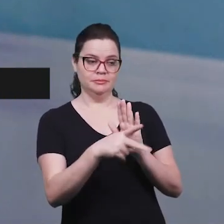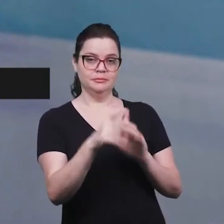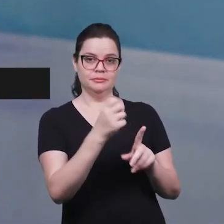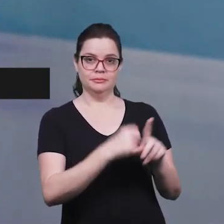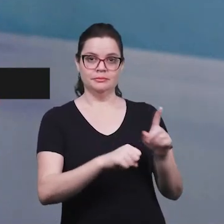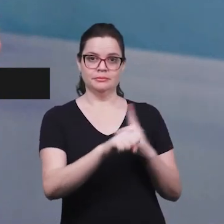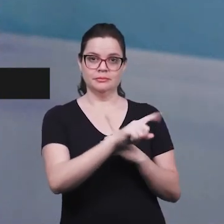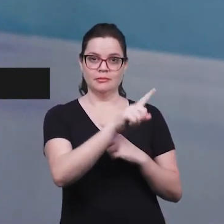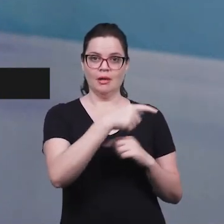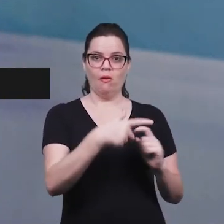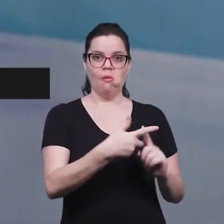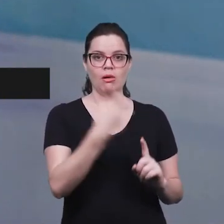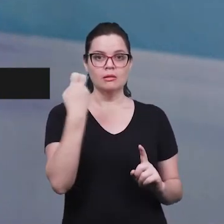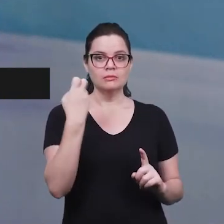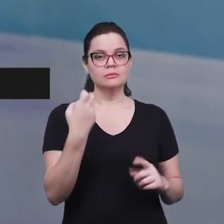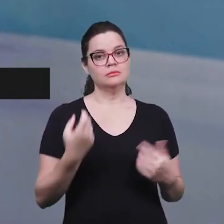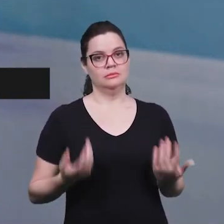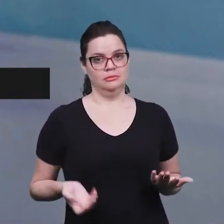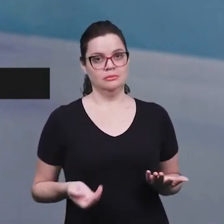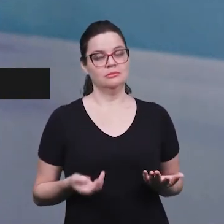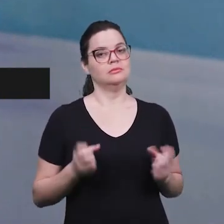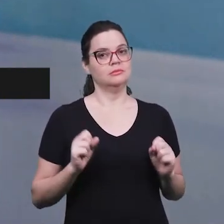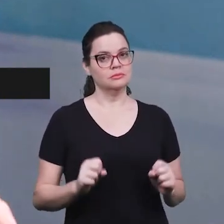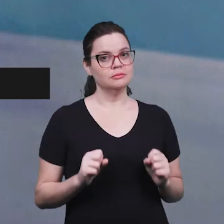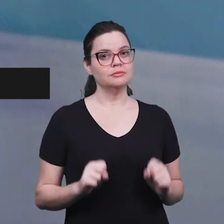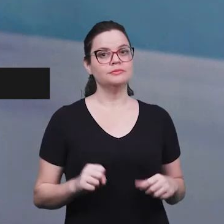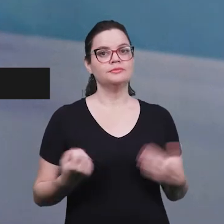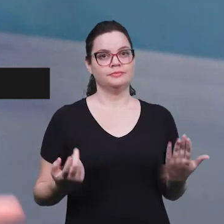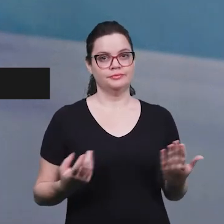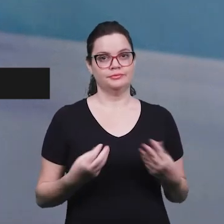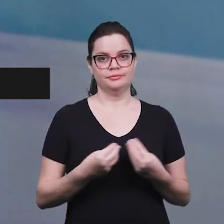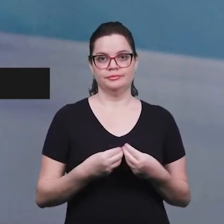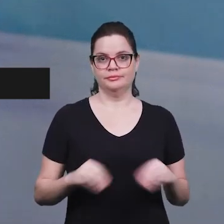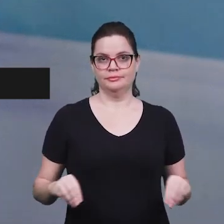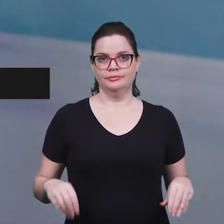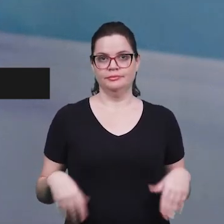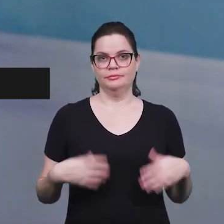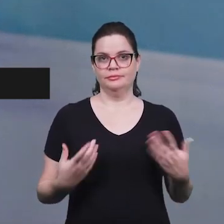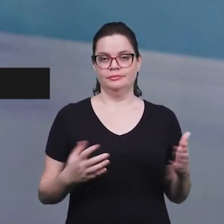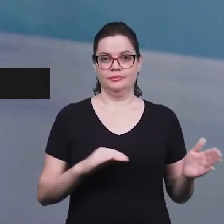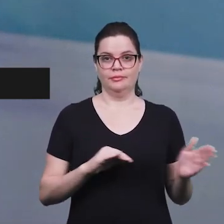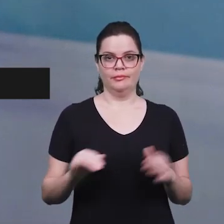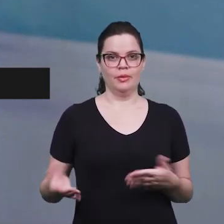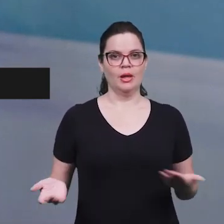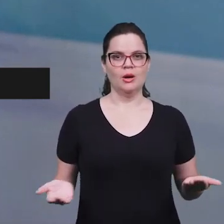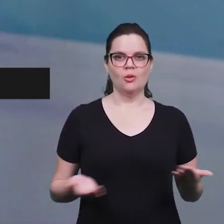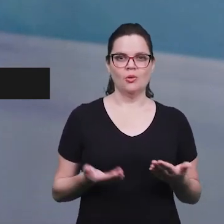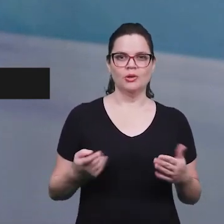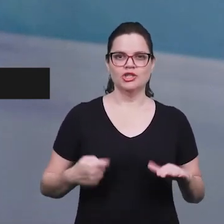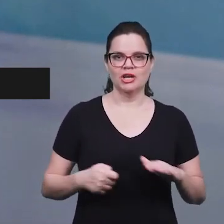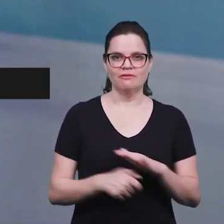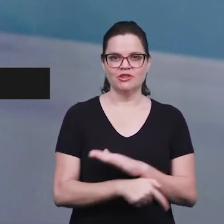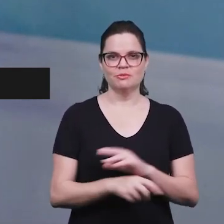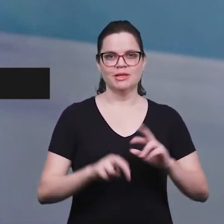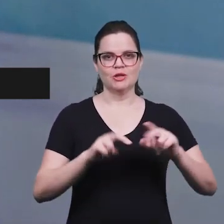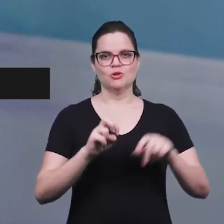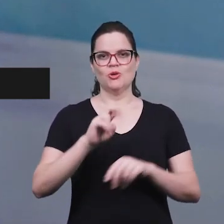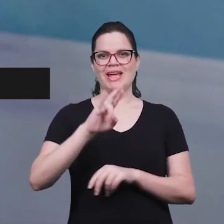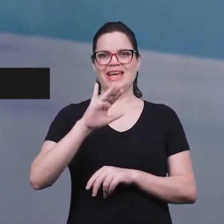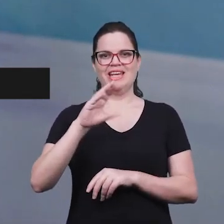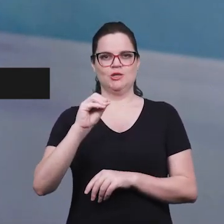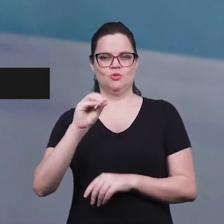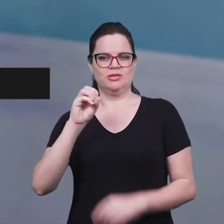as pessoas a cair no golpe, ser vítimas de golpe. Risco zero. Hoje os investimentos não existe risco